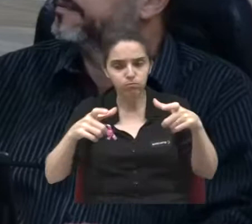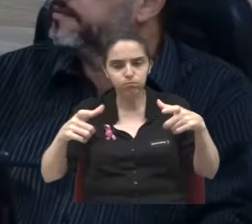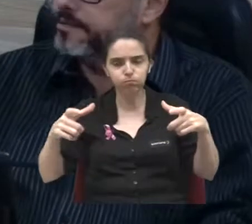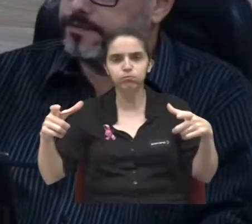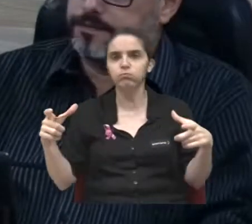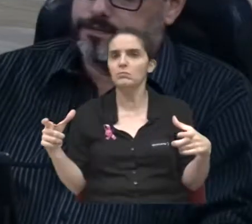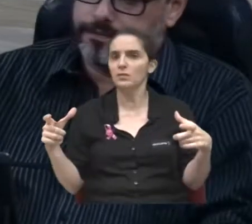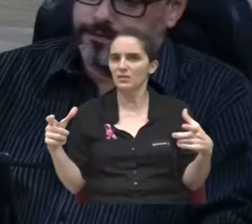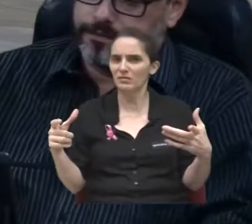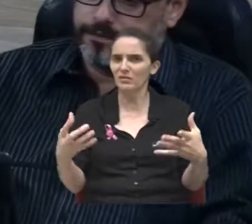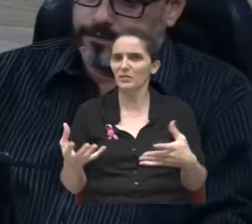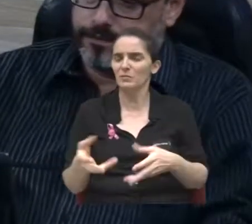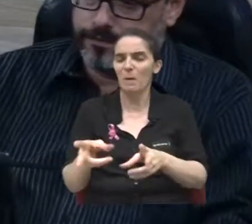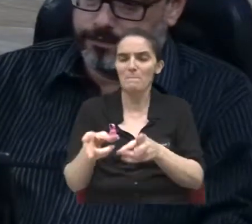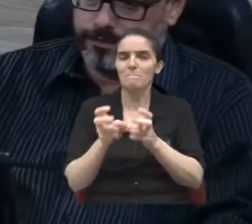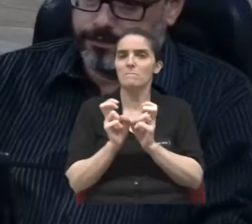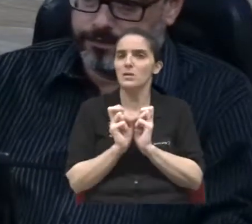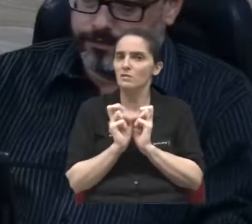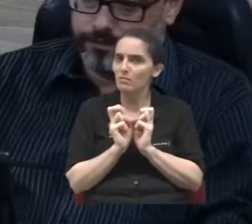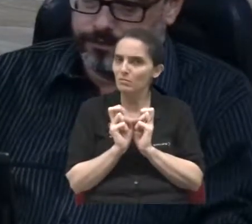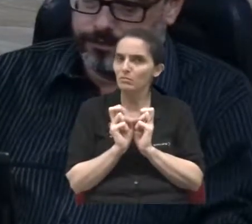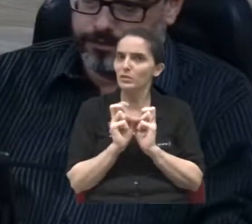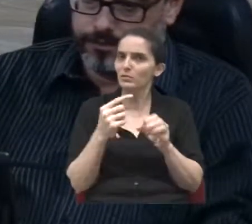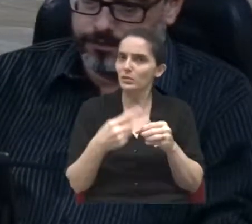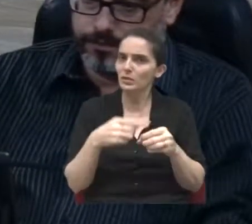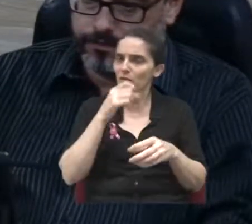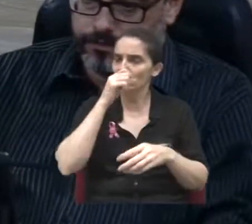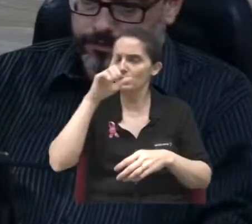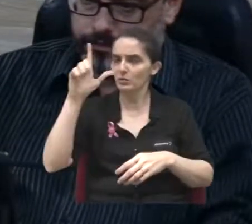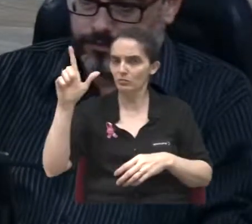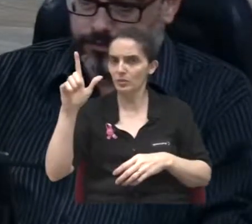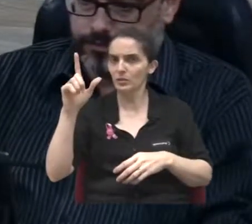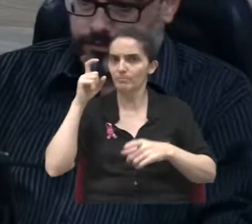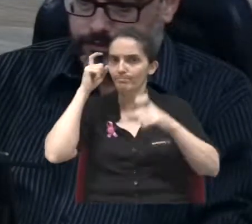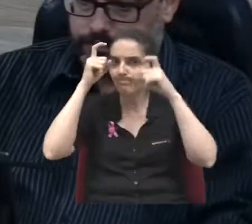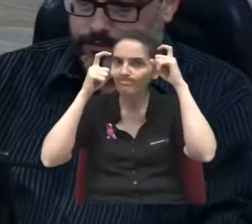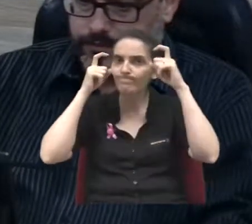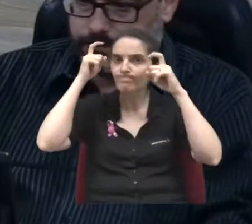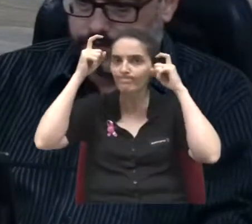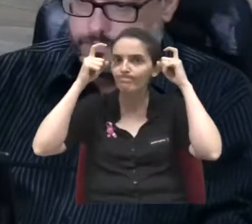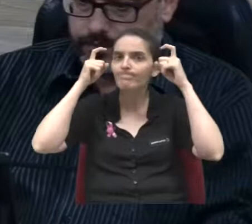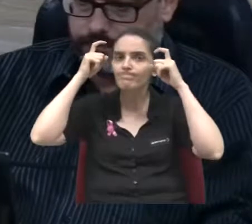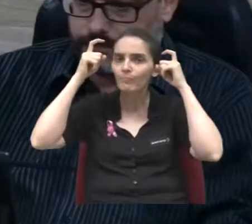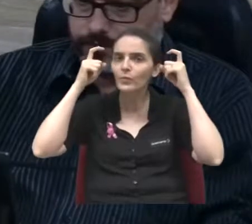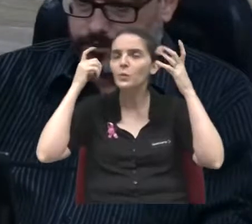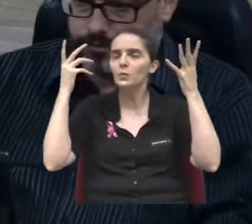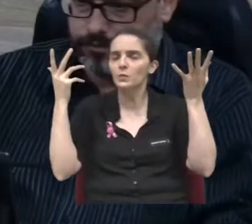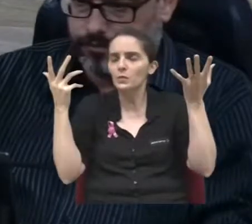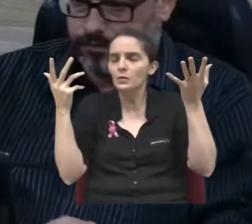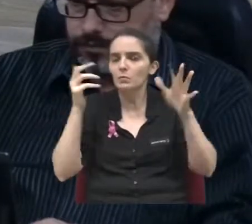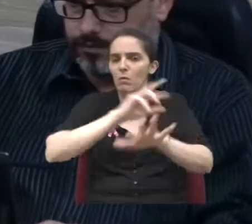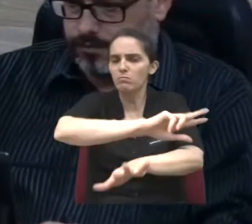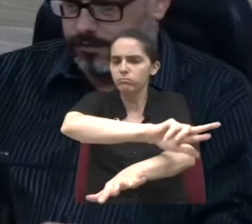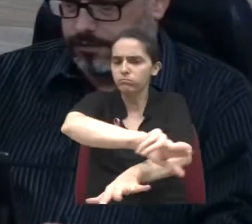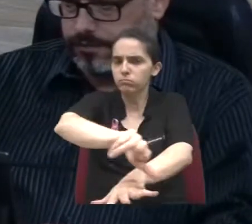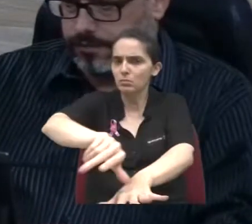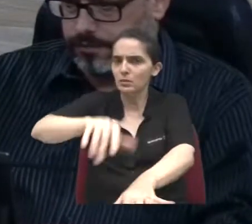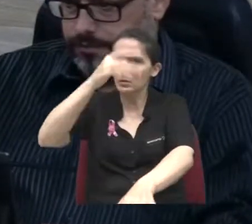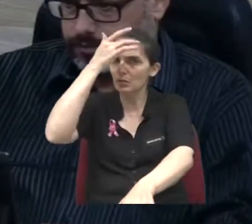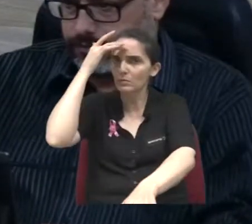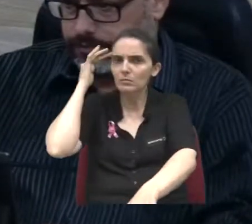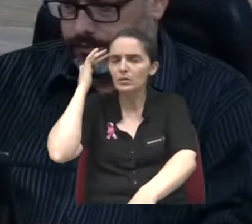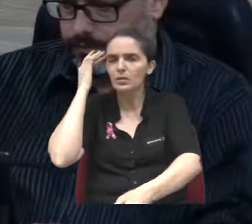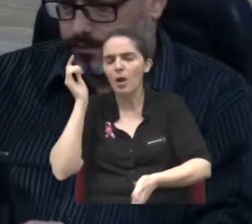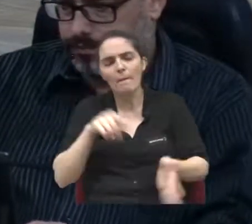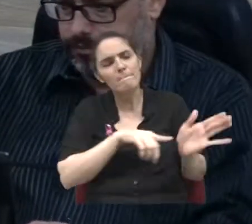realidade aumentar aqui na cidade, e isso nos preocupa. Preocupa muitas pessoas, têm nos procurado, têm questionado,